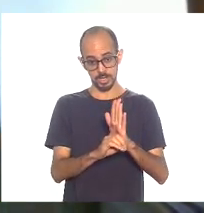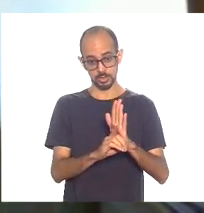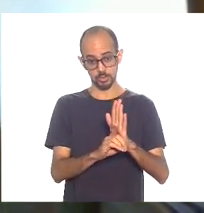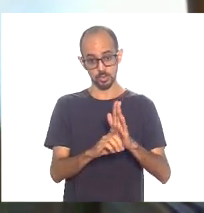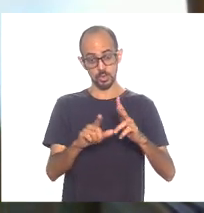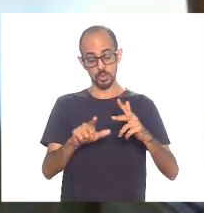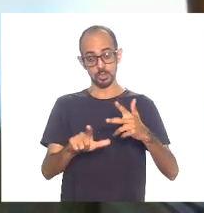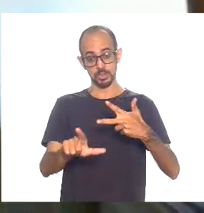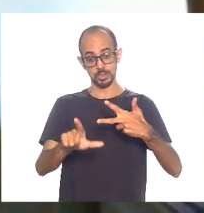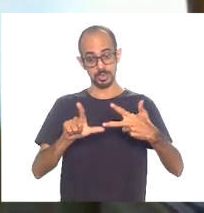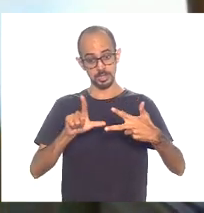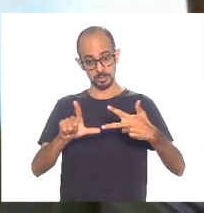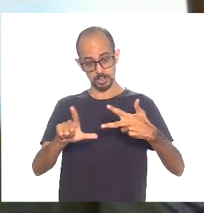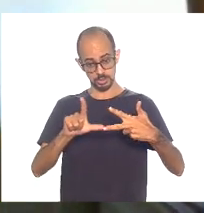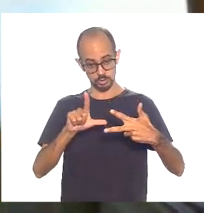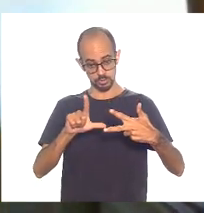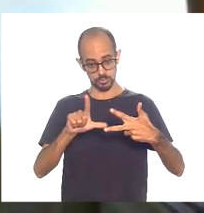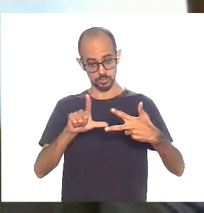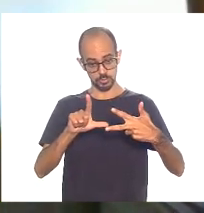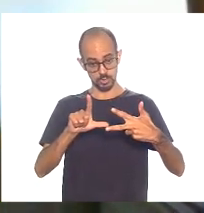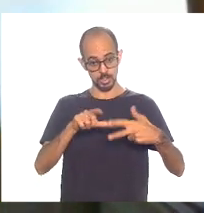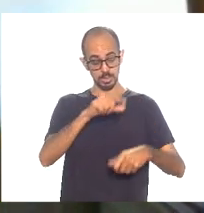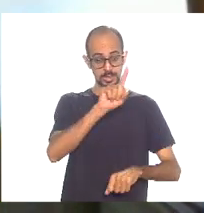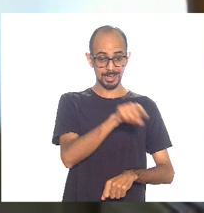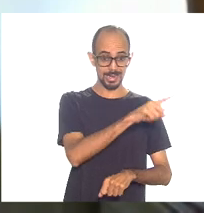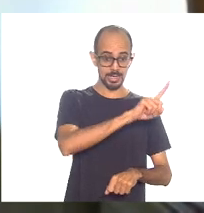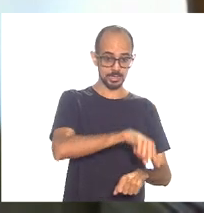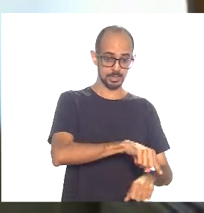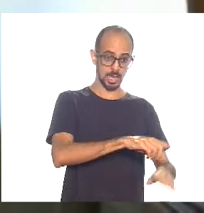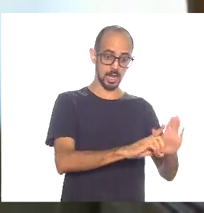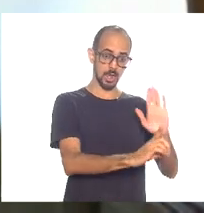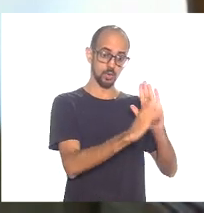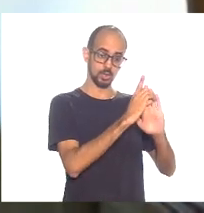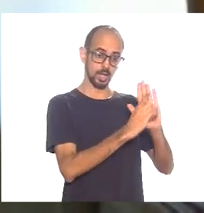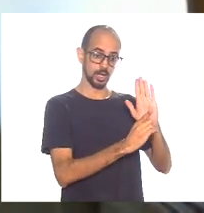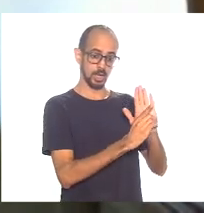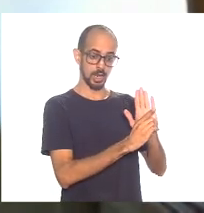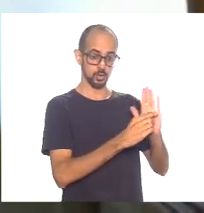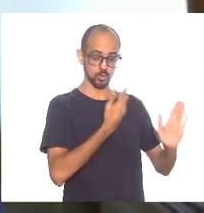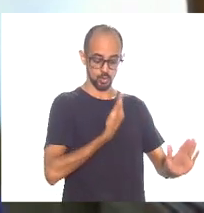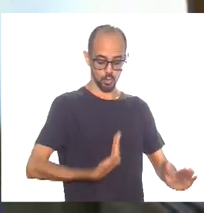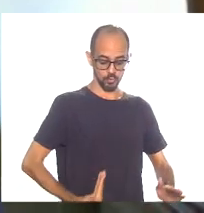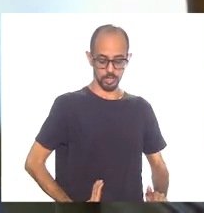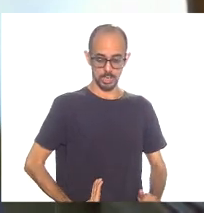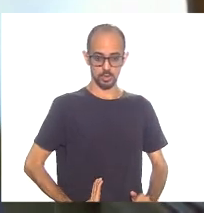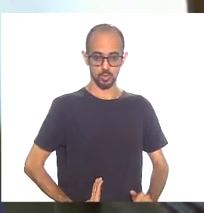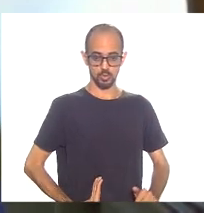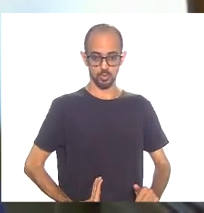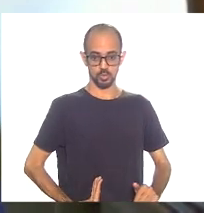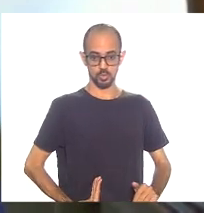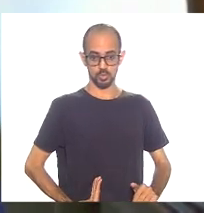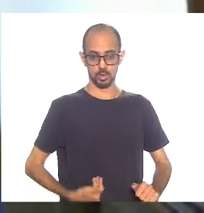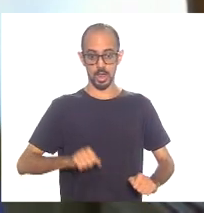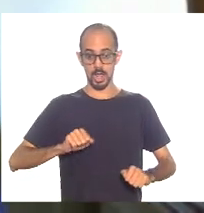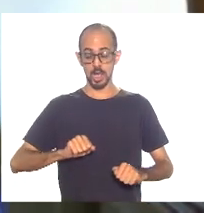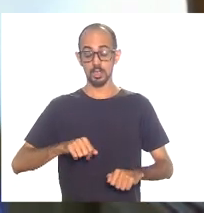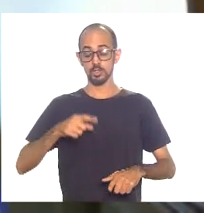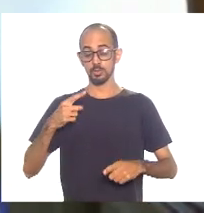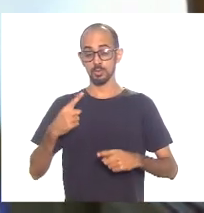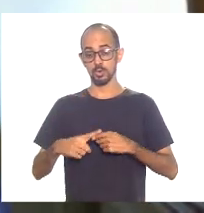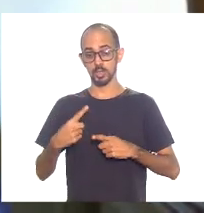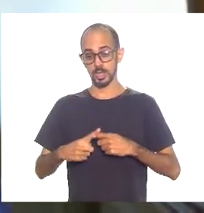legislativo, que susta o decreto do governador, única e